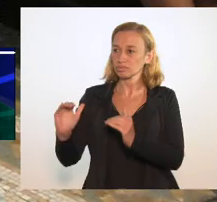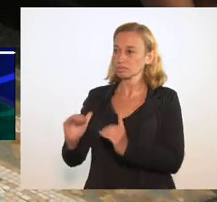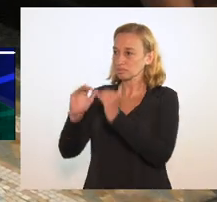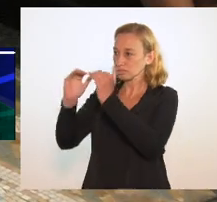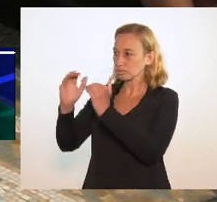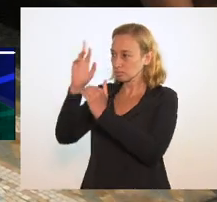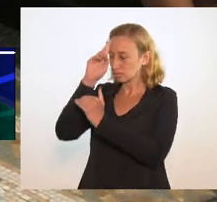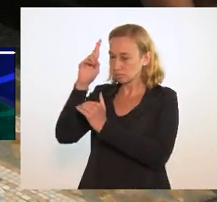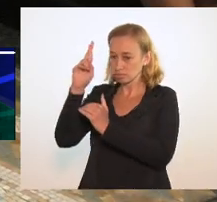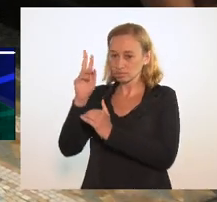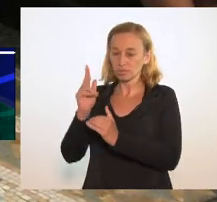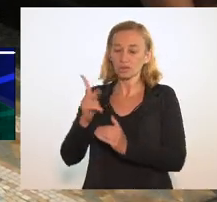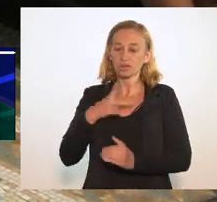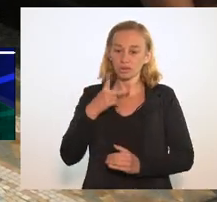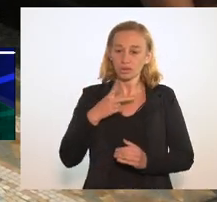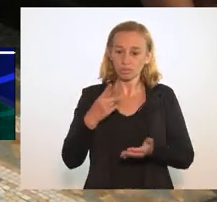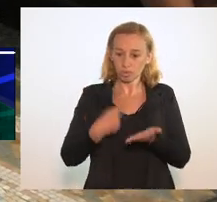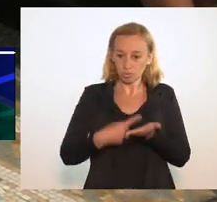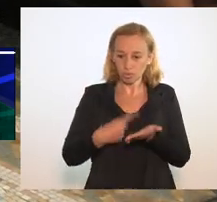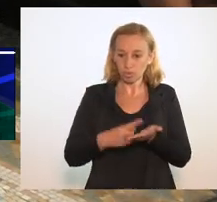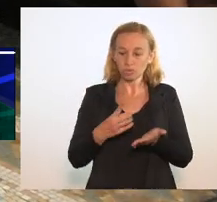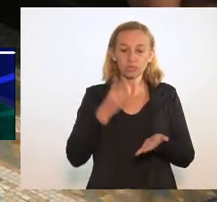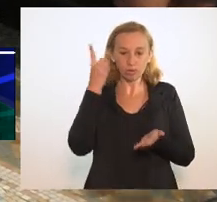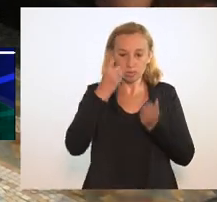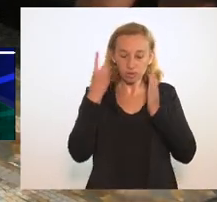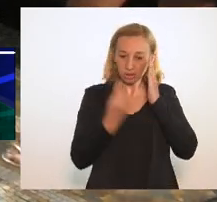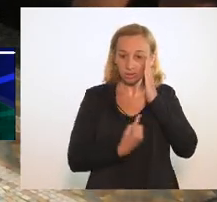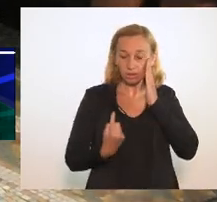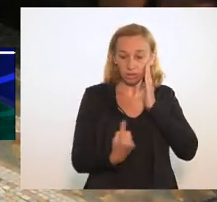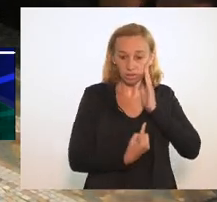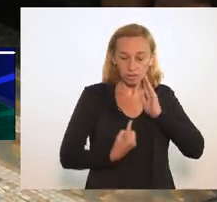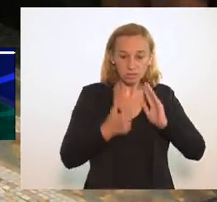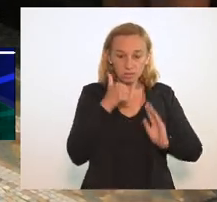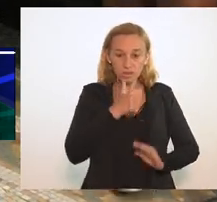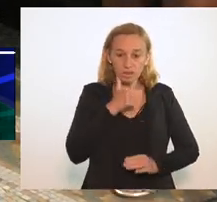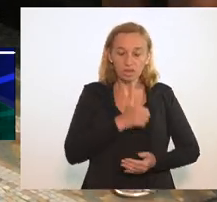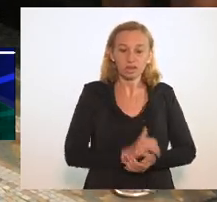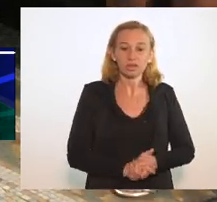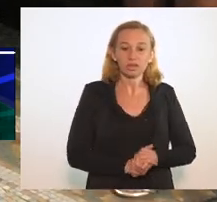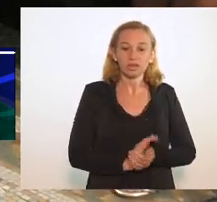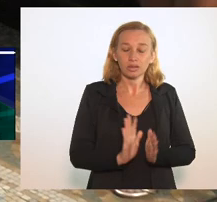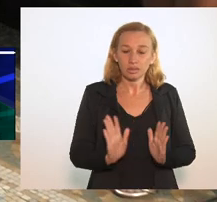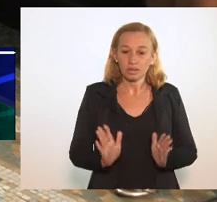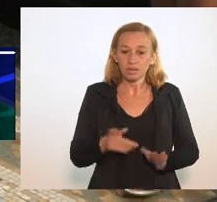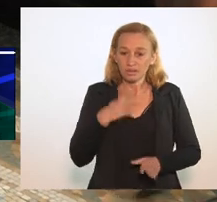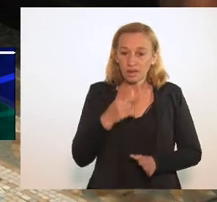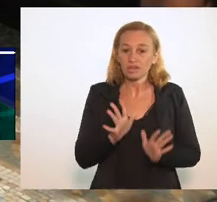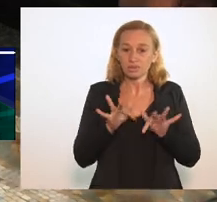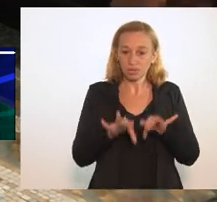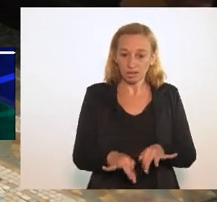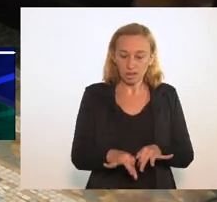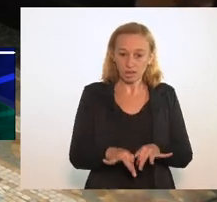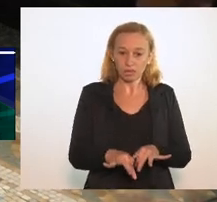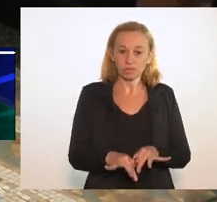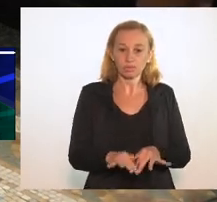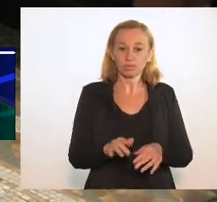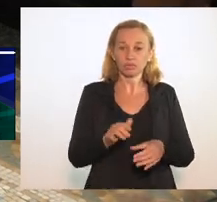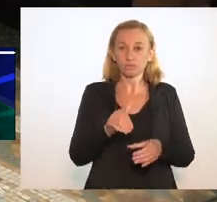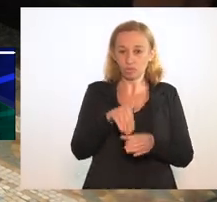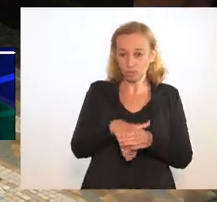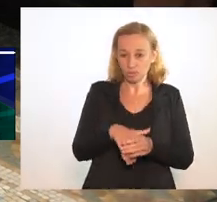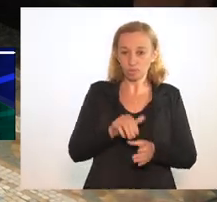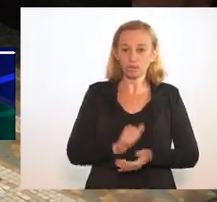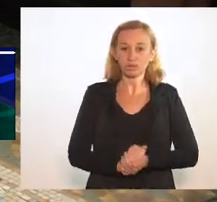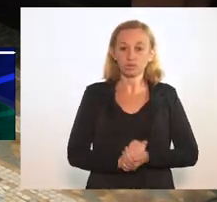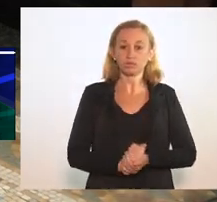um acordo aqui com as deputadas para que nós nos manifestássemos ao final na nossa declaração de voto. E assim